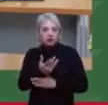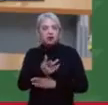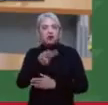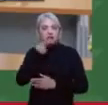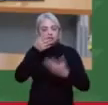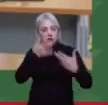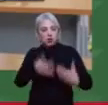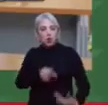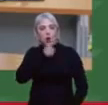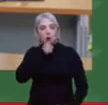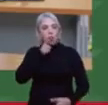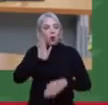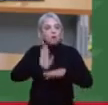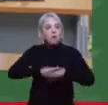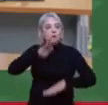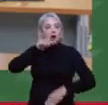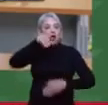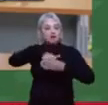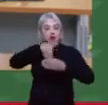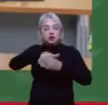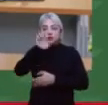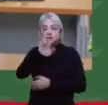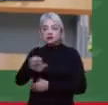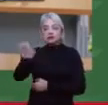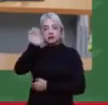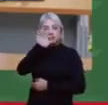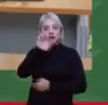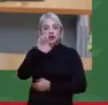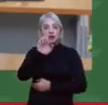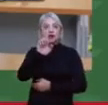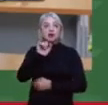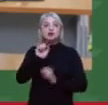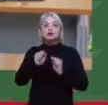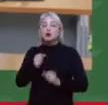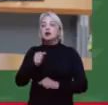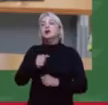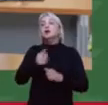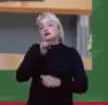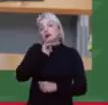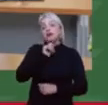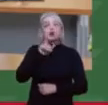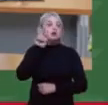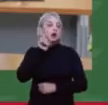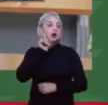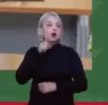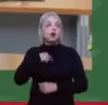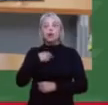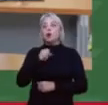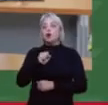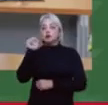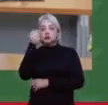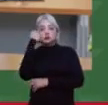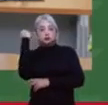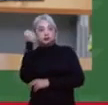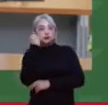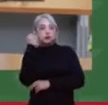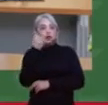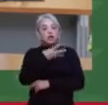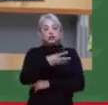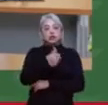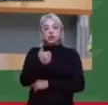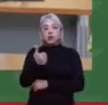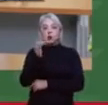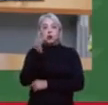Gleisi, só os mais votados de cada estado, você pode dar o exemplo de Minas Gerais, eu posso dar o exemplo do Rio Grande do Sul, são 31